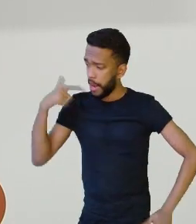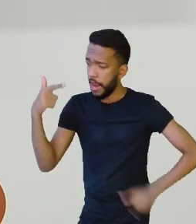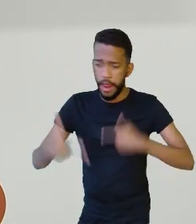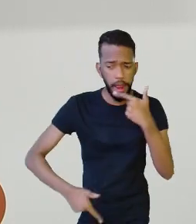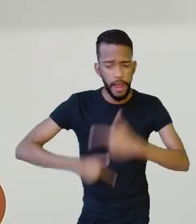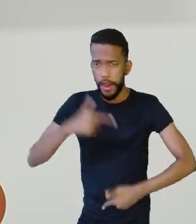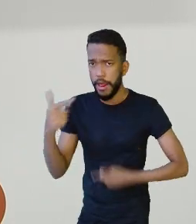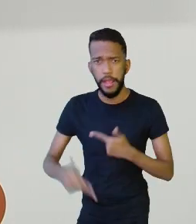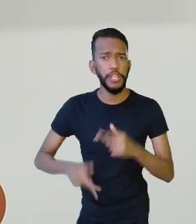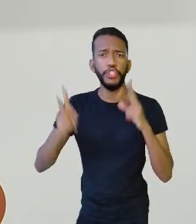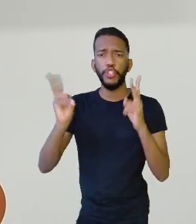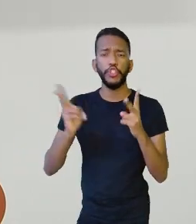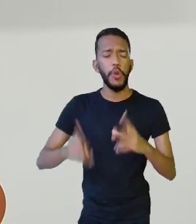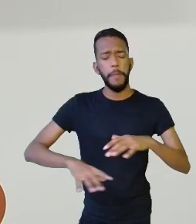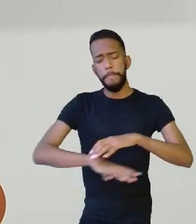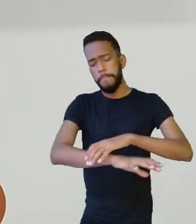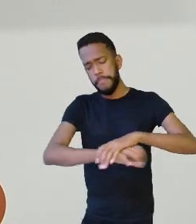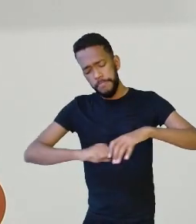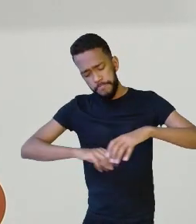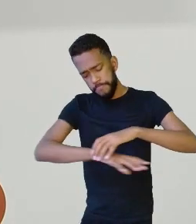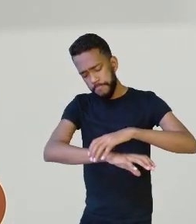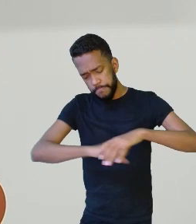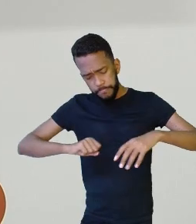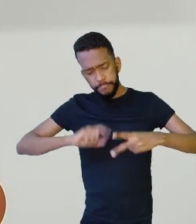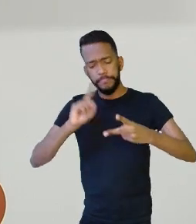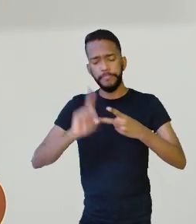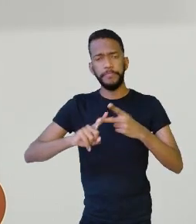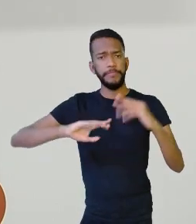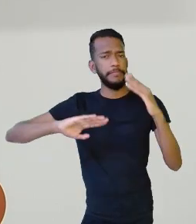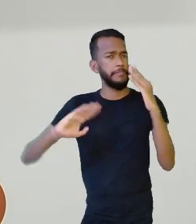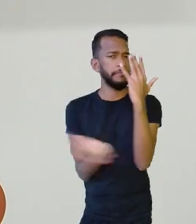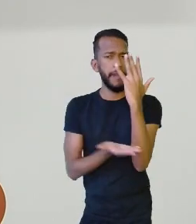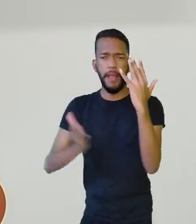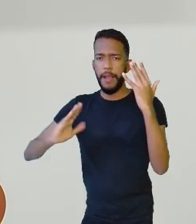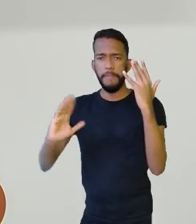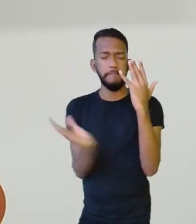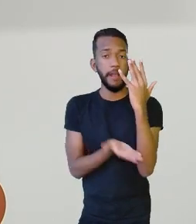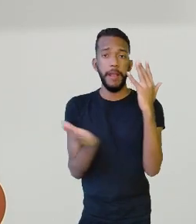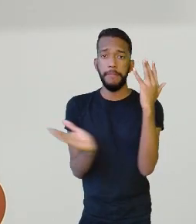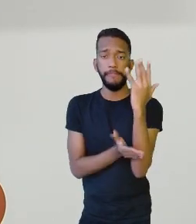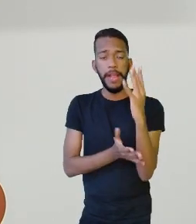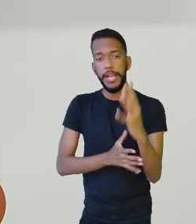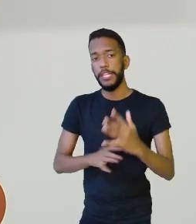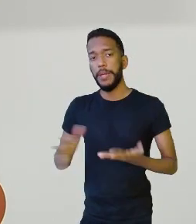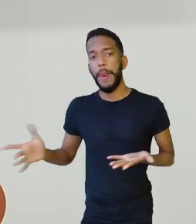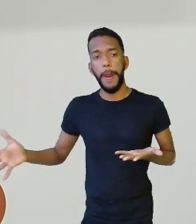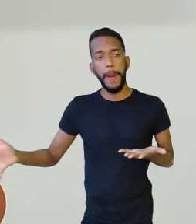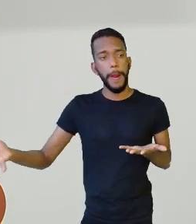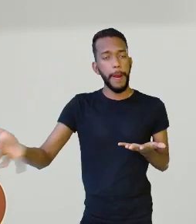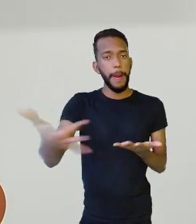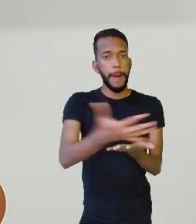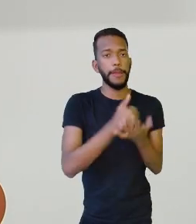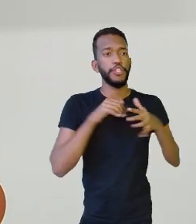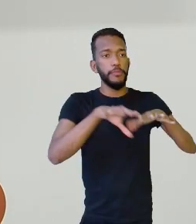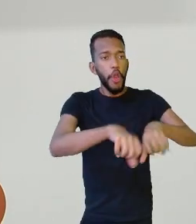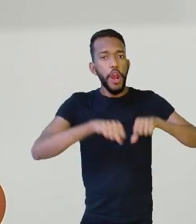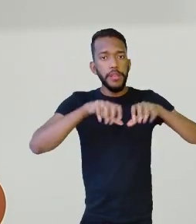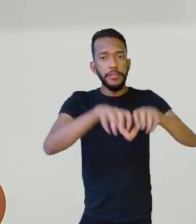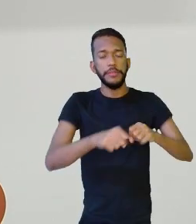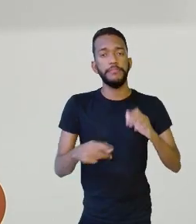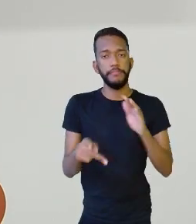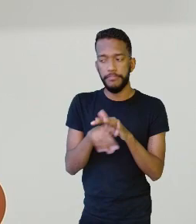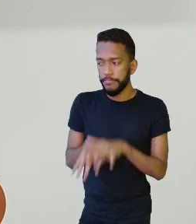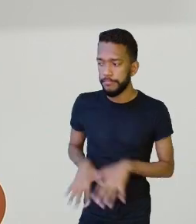questões de minérios, pau-brasil, em toda essa exploração que ia ser feita no Brasil a partir desse